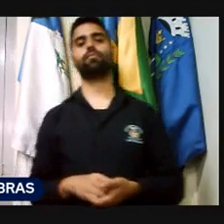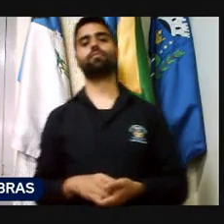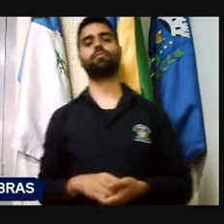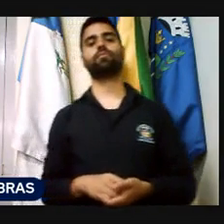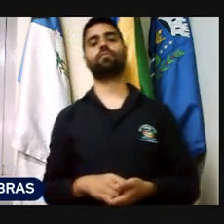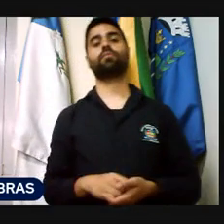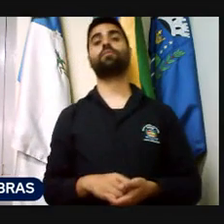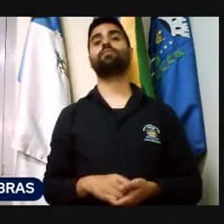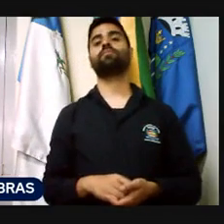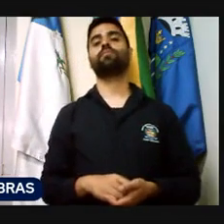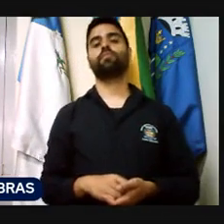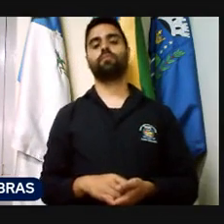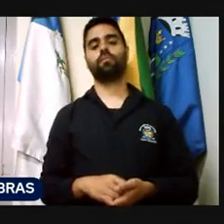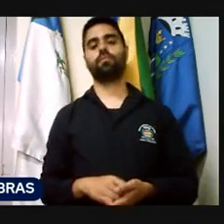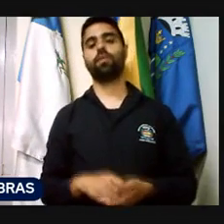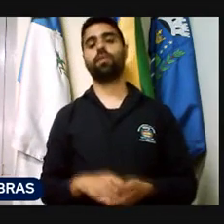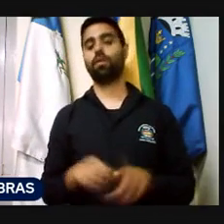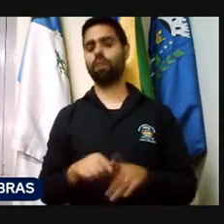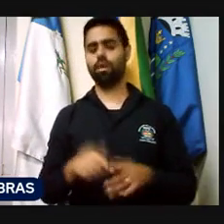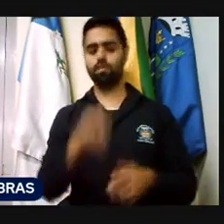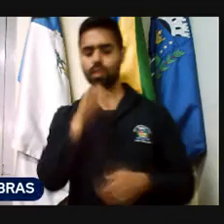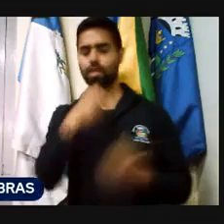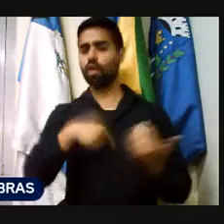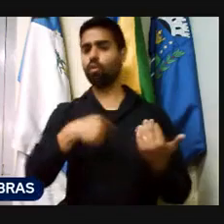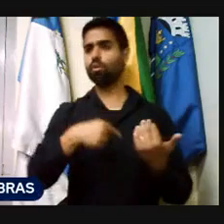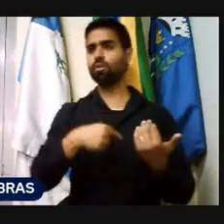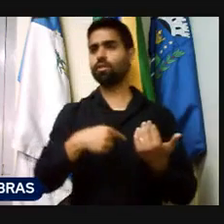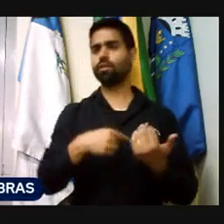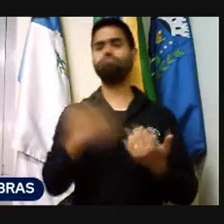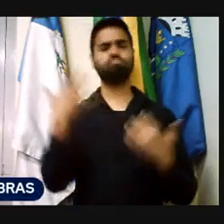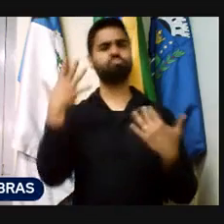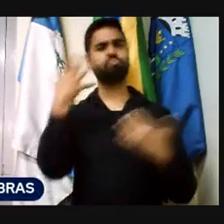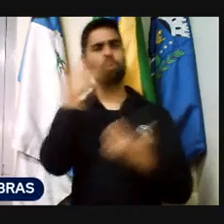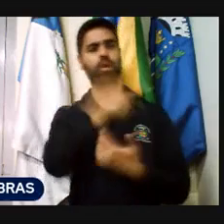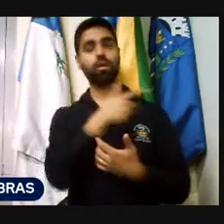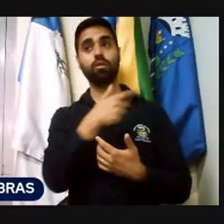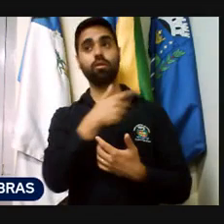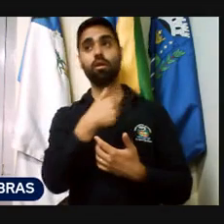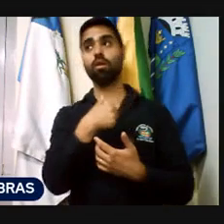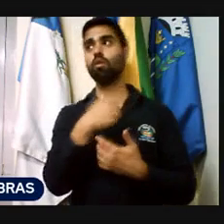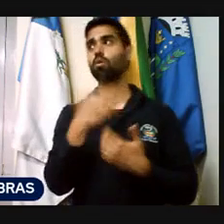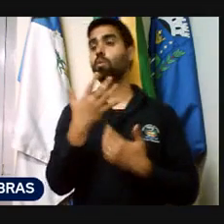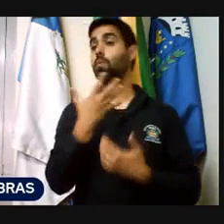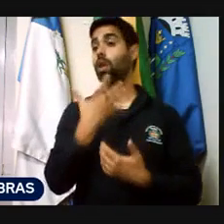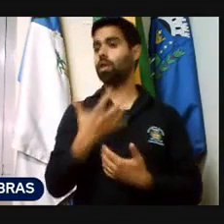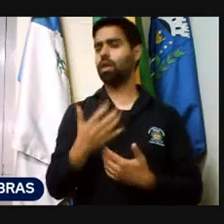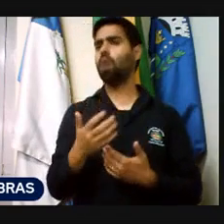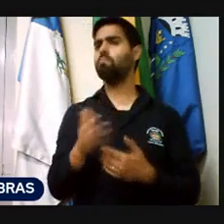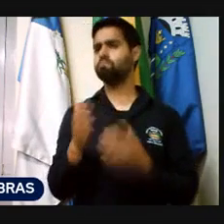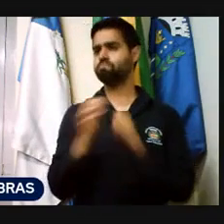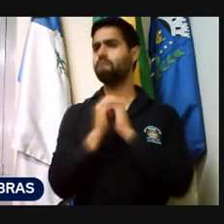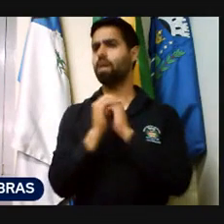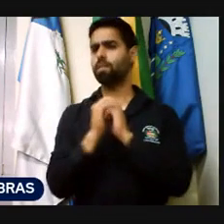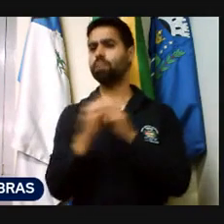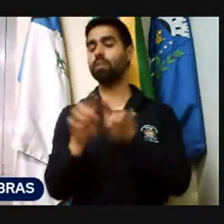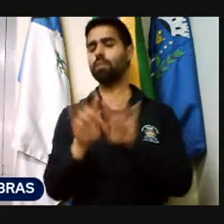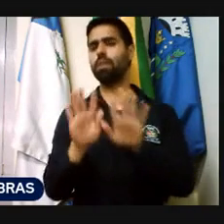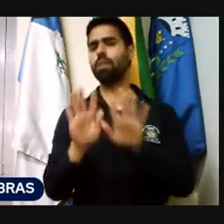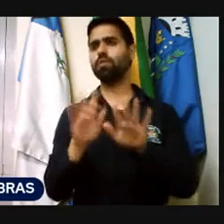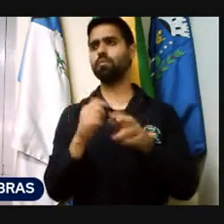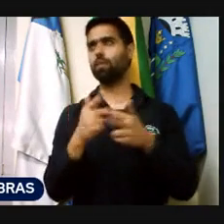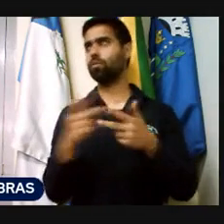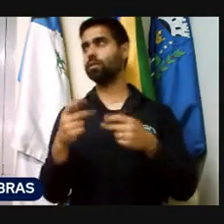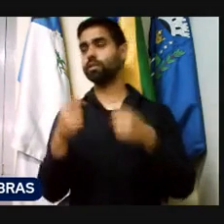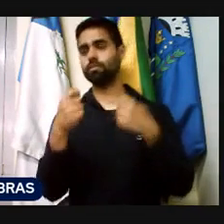em conservatória. Está ficando bonito o Natal, parabenizo o incentivo, mas uma coisa que nós